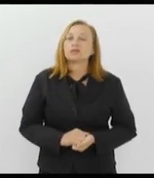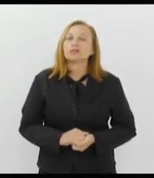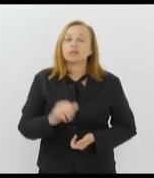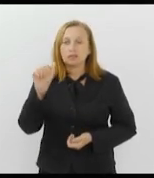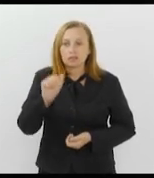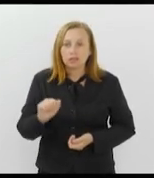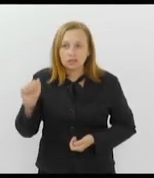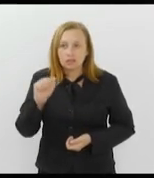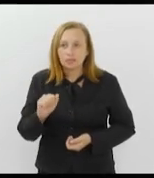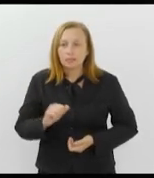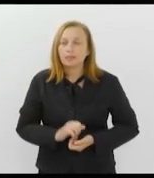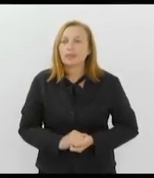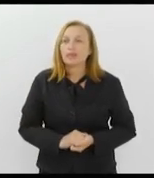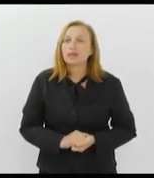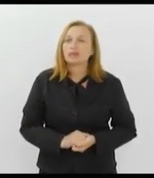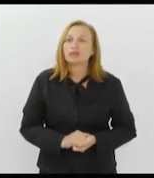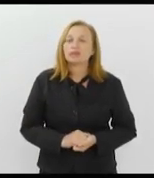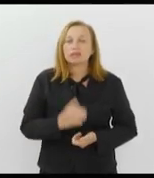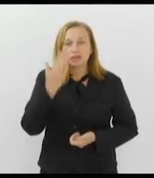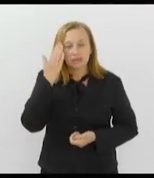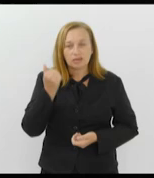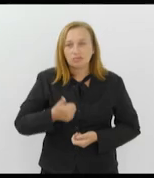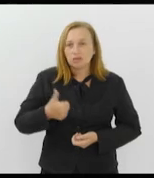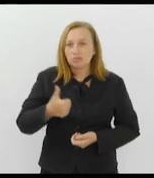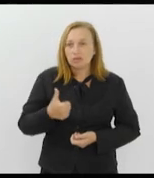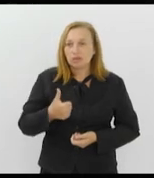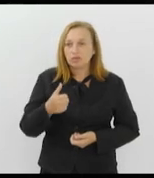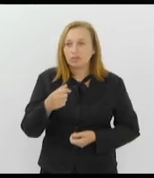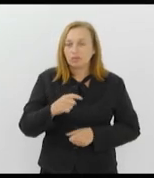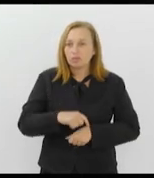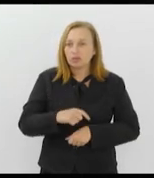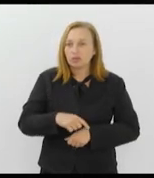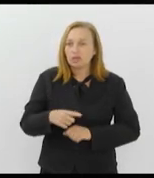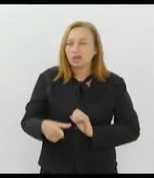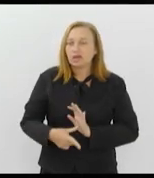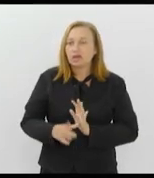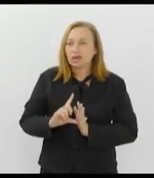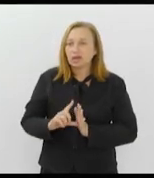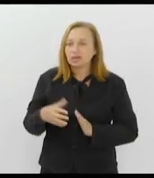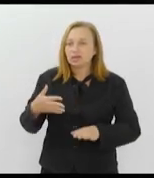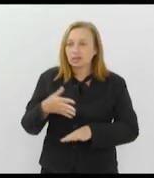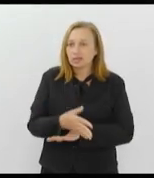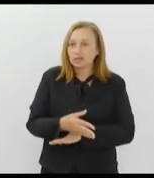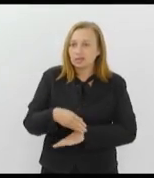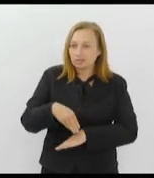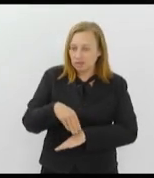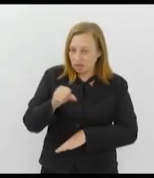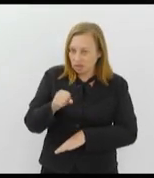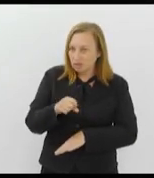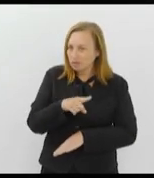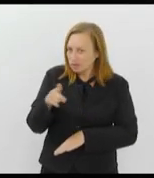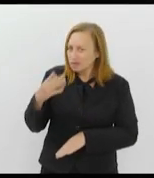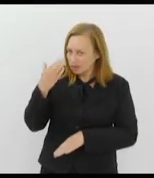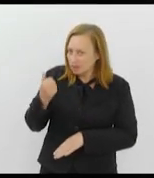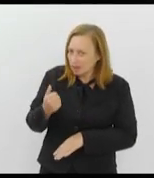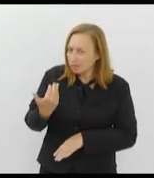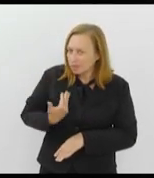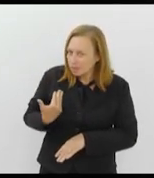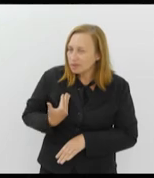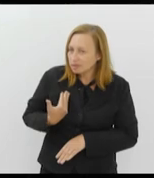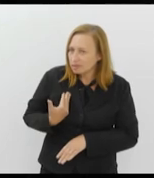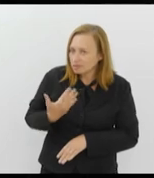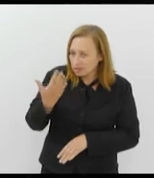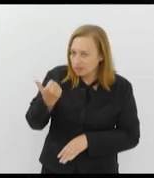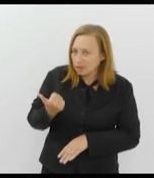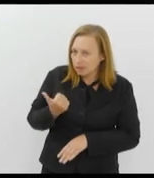associação. Saiba que desde o primeiro momento, antes ainda do ingresso da magistratura, mas todos nós sabemos aqui, nossos colegas que estão aqui